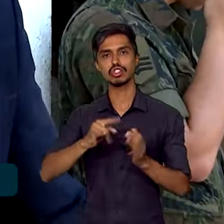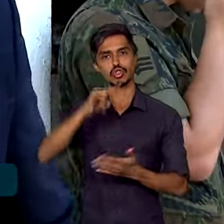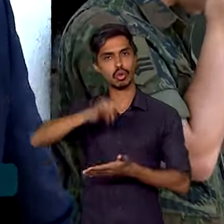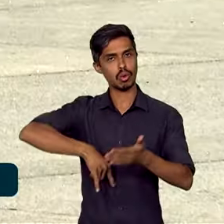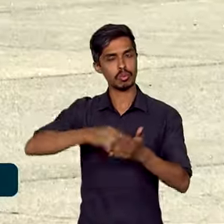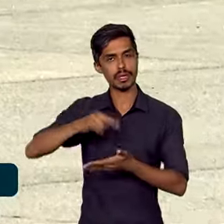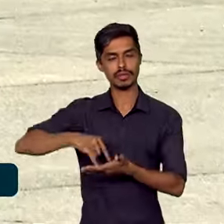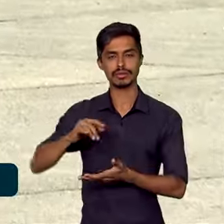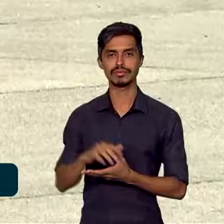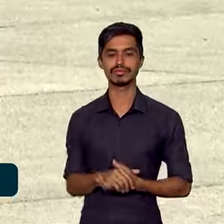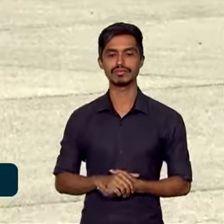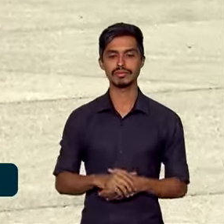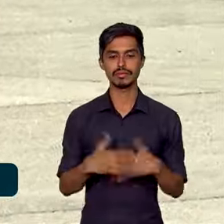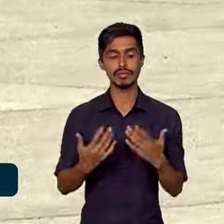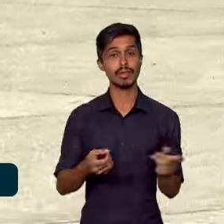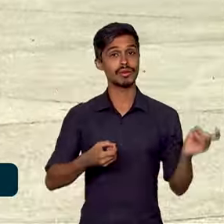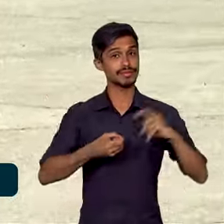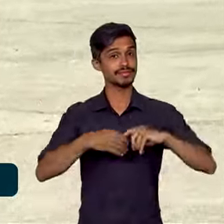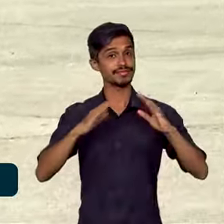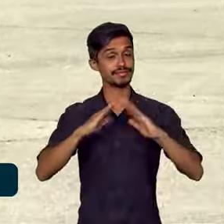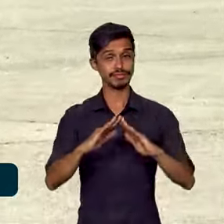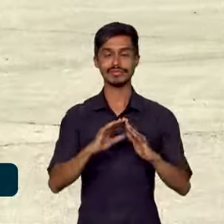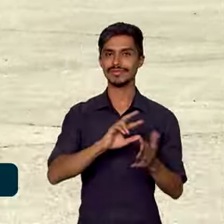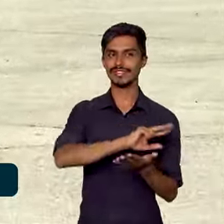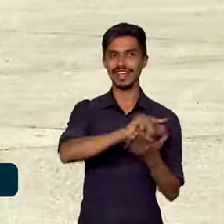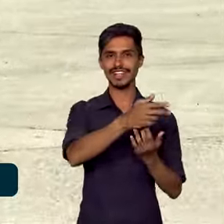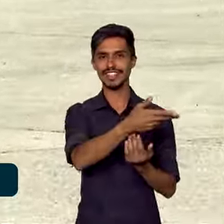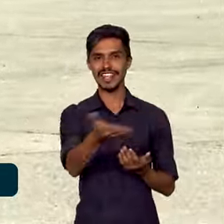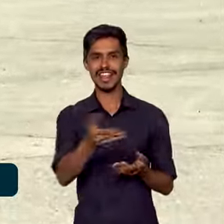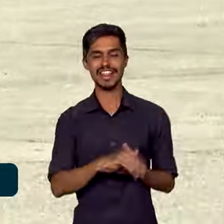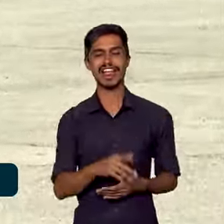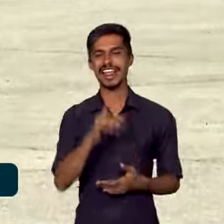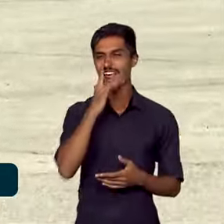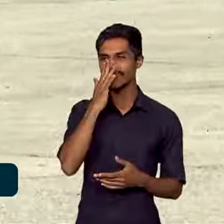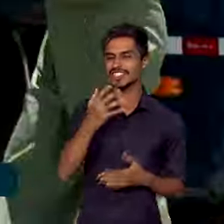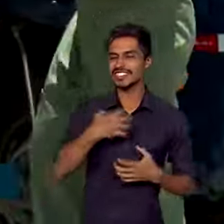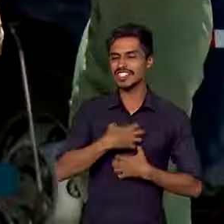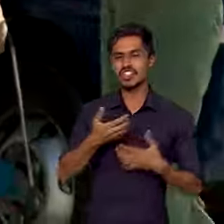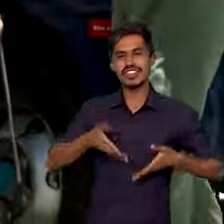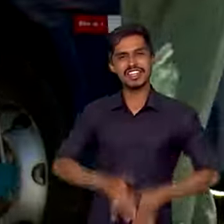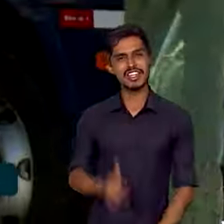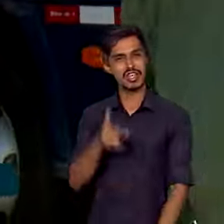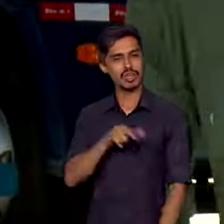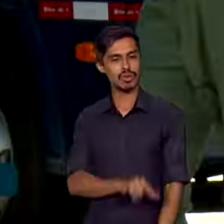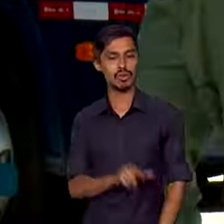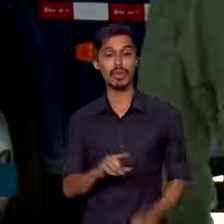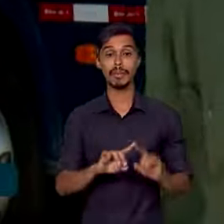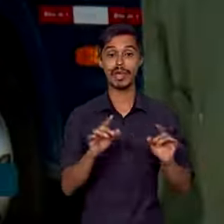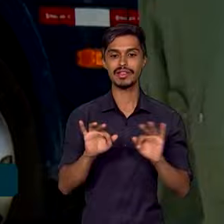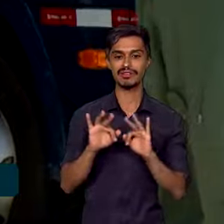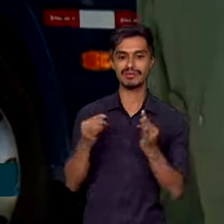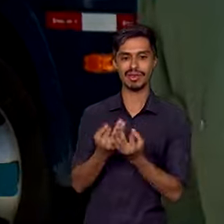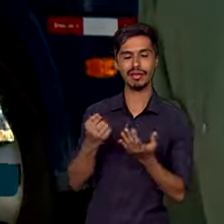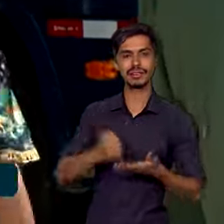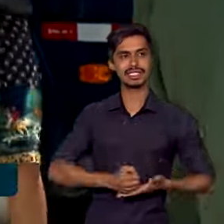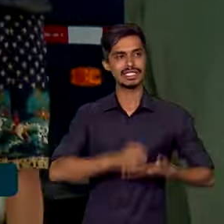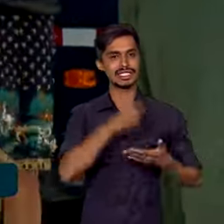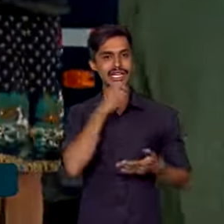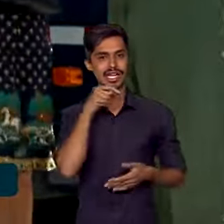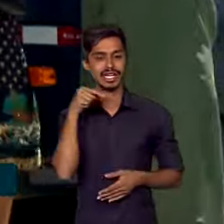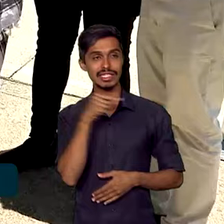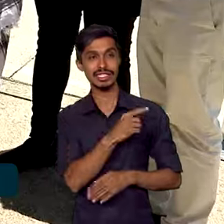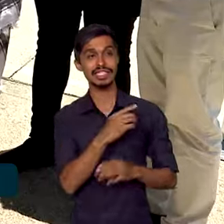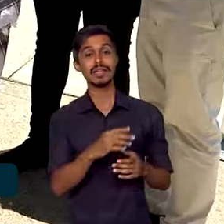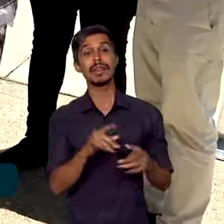mais que for possível. Voltar para casa, para muitos deles, é como renascer. Mas com familiares ainda na área